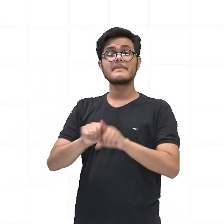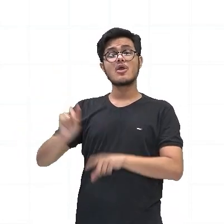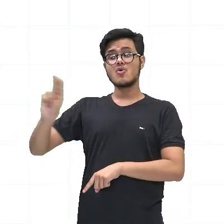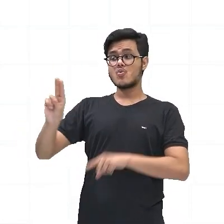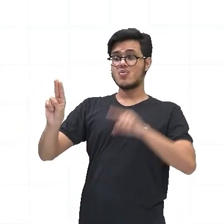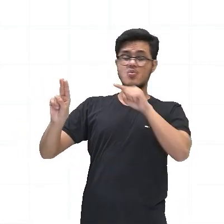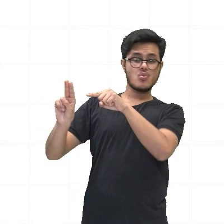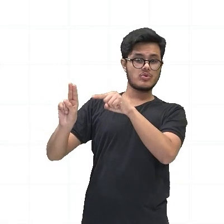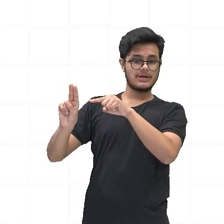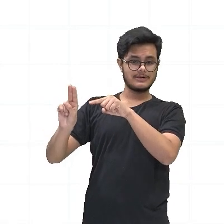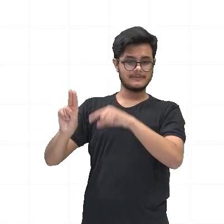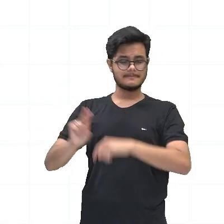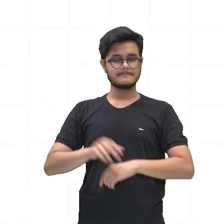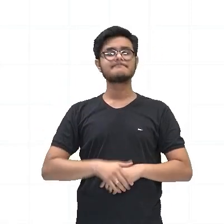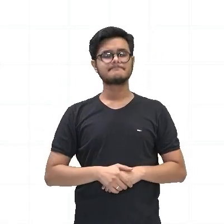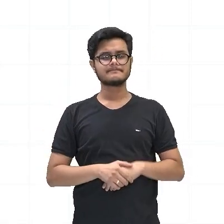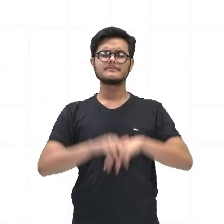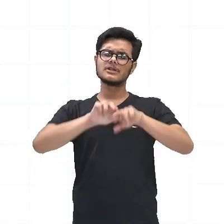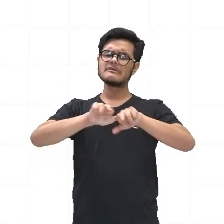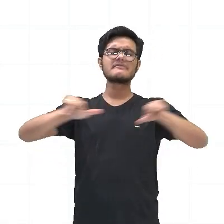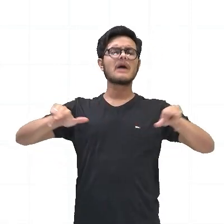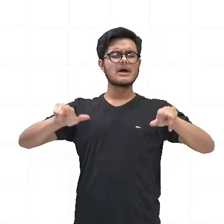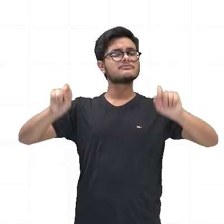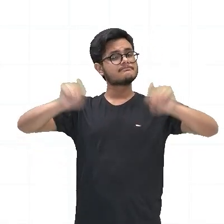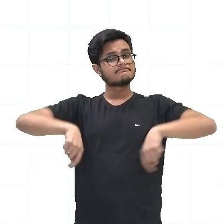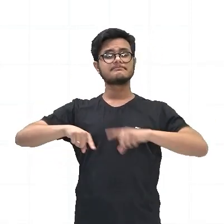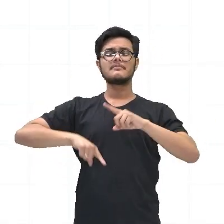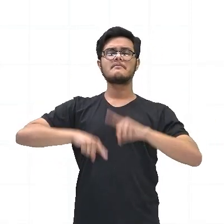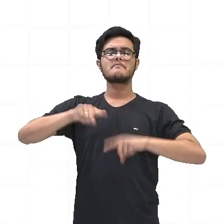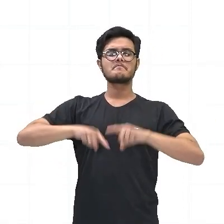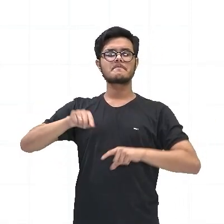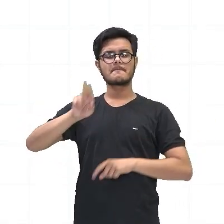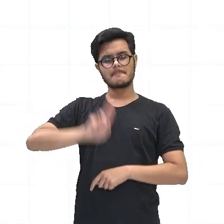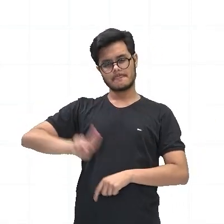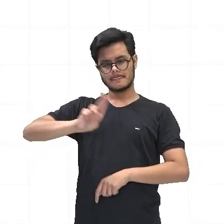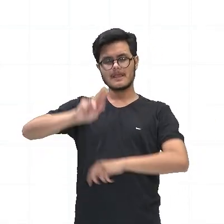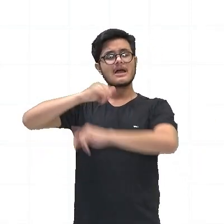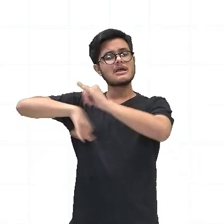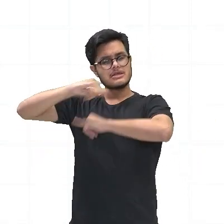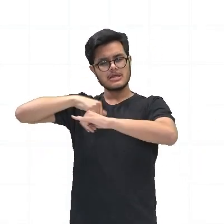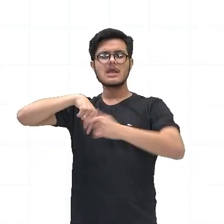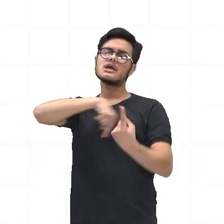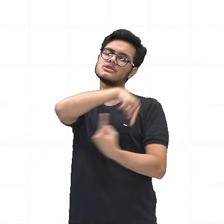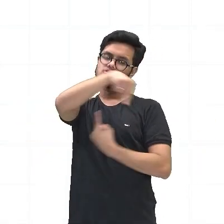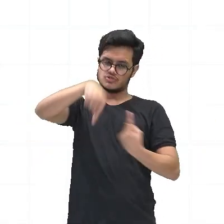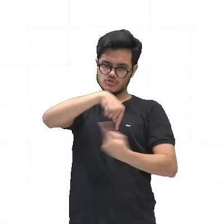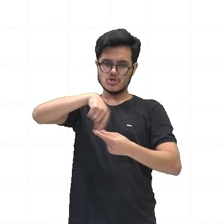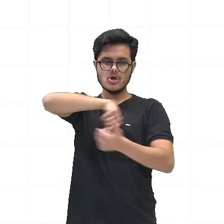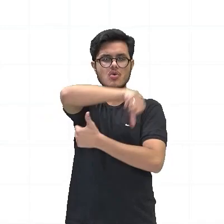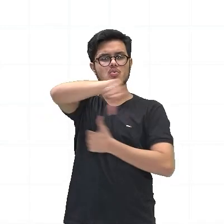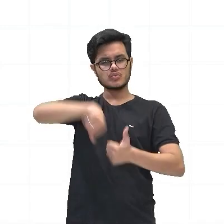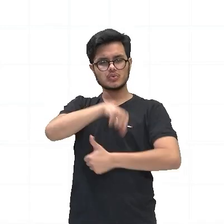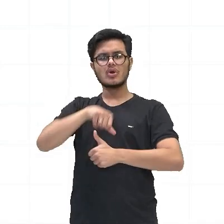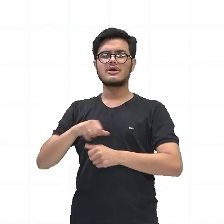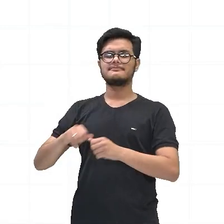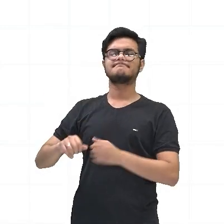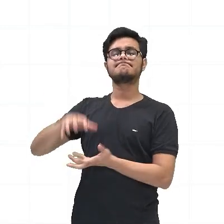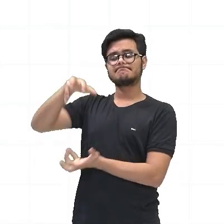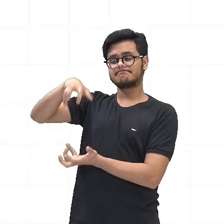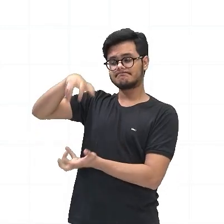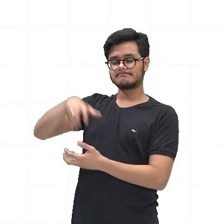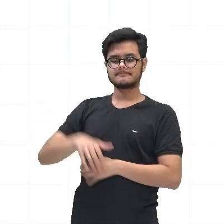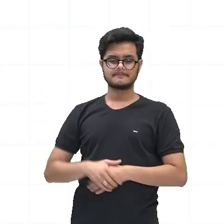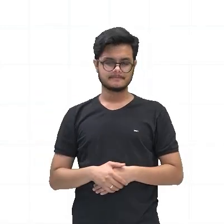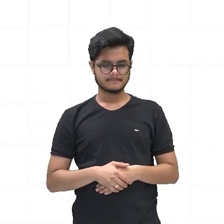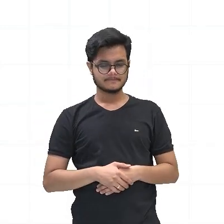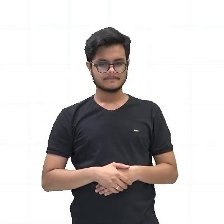óleo combustível, o gás natural. Então, todos esses combustíveis podem ser utilizados aí para aquecer essas termoelétricas.